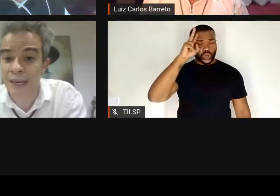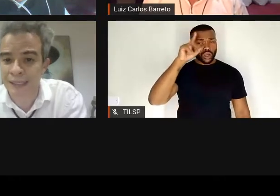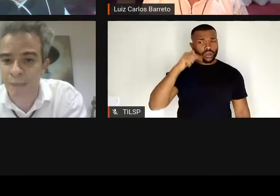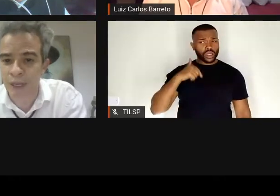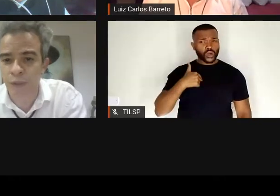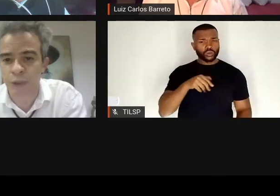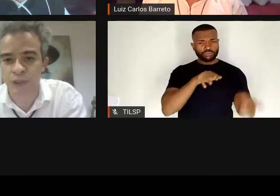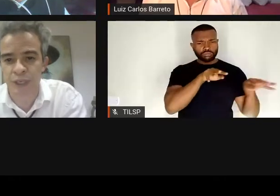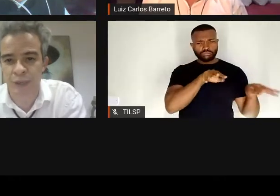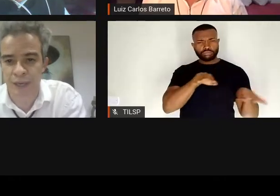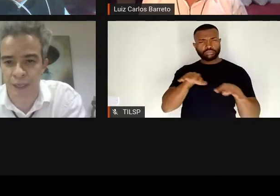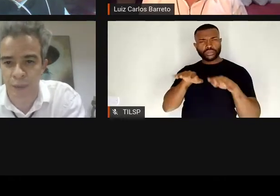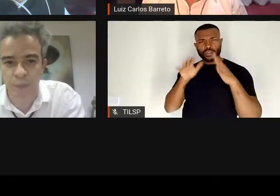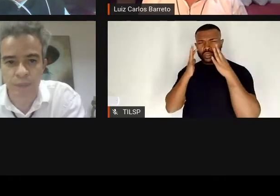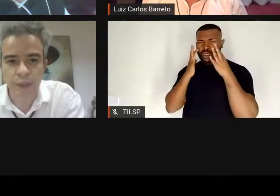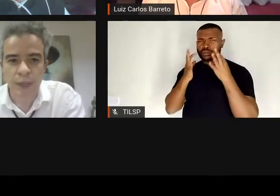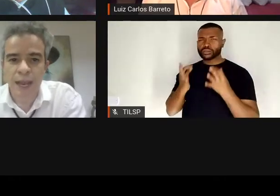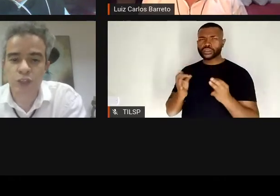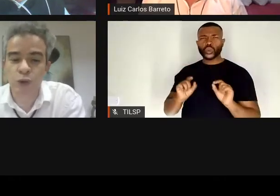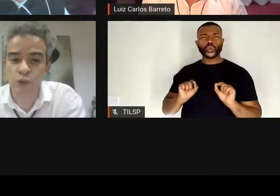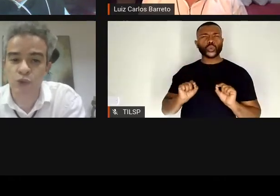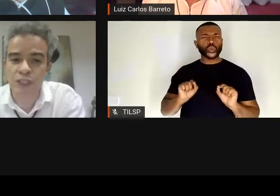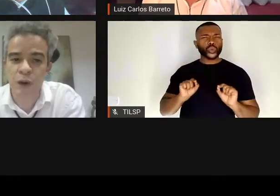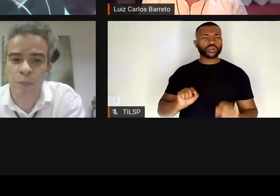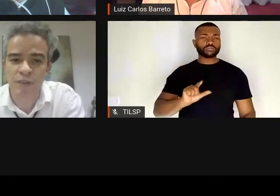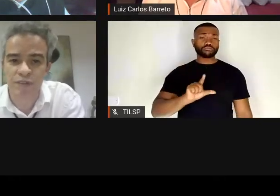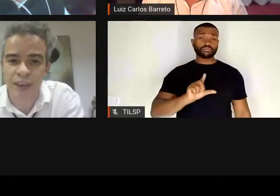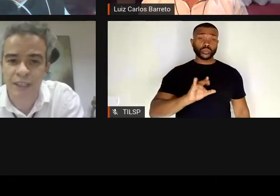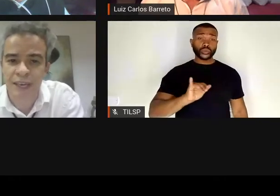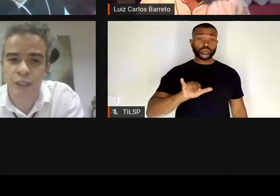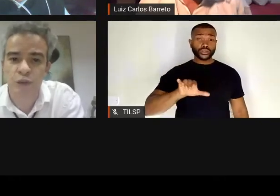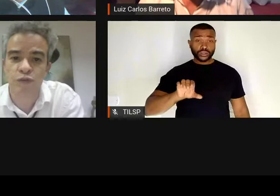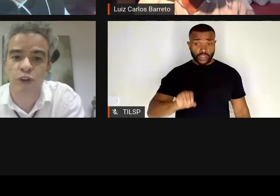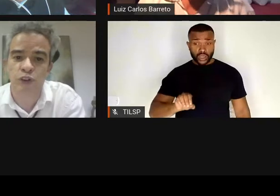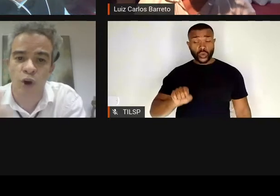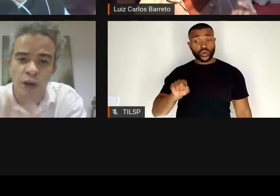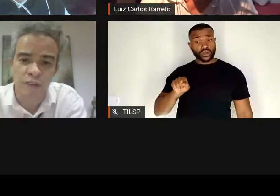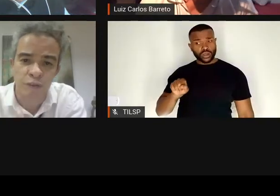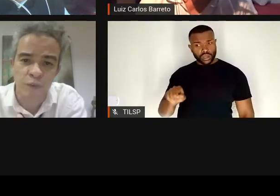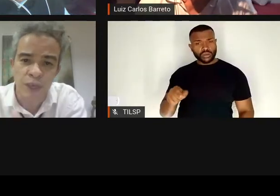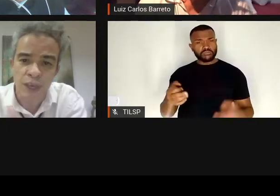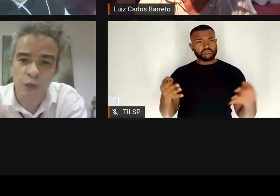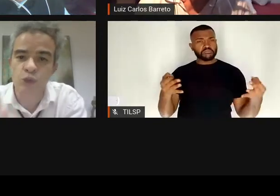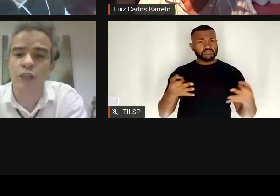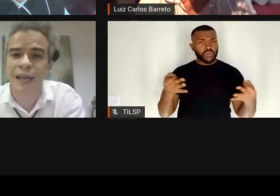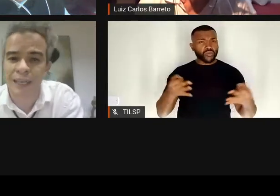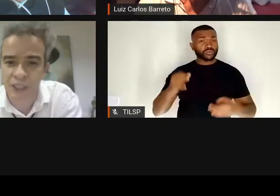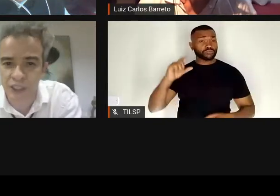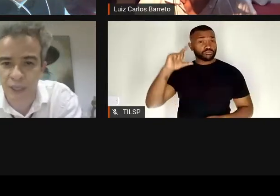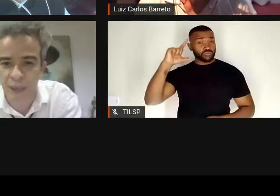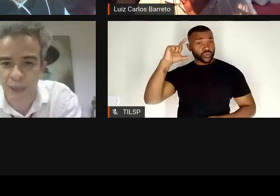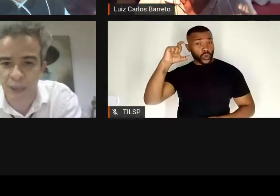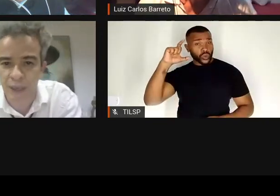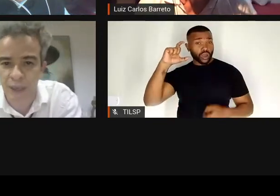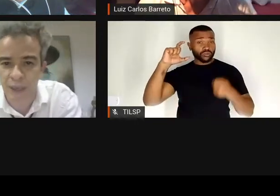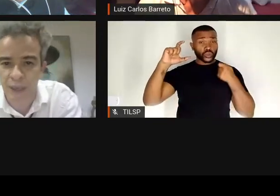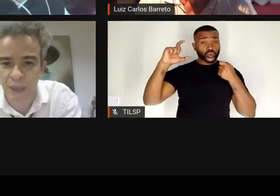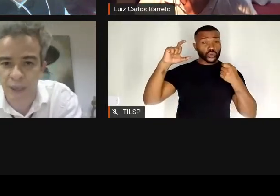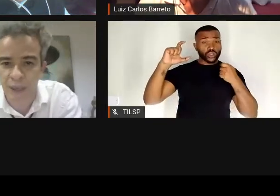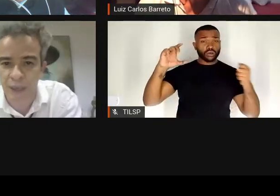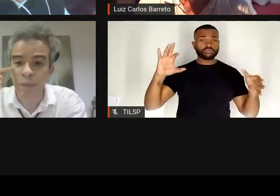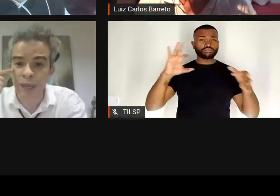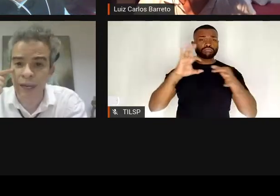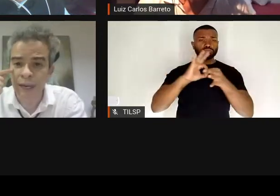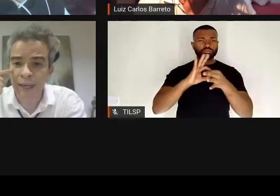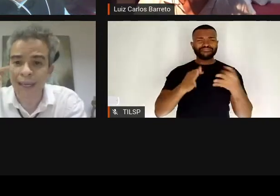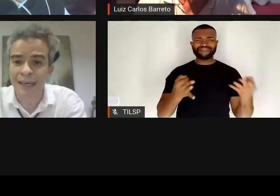chamou a atenção com encantamento, Luciano Carneiro. A sua junção perfeita entre o fotógrafo e o jornalista, entre